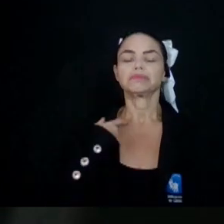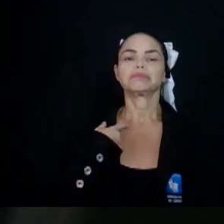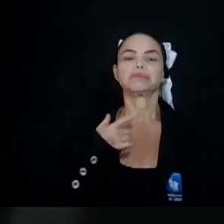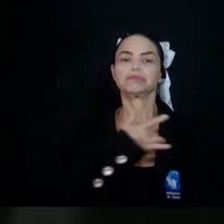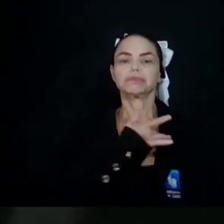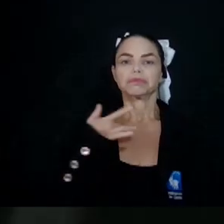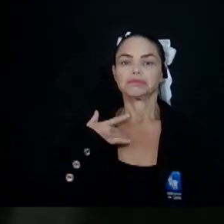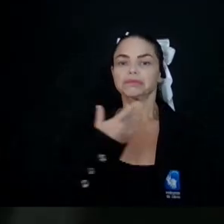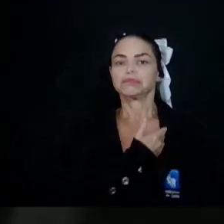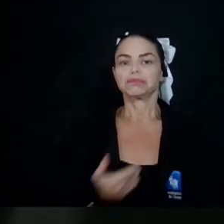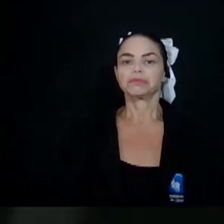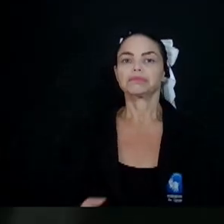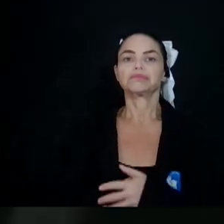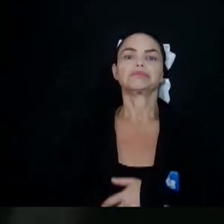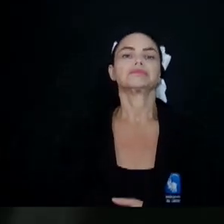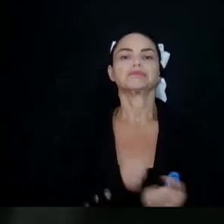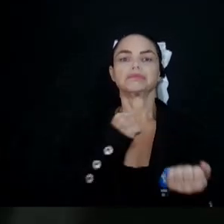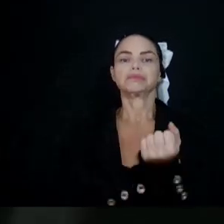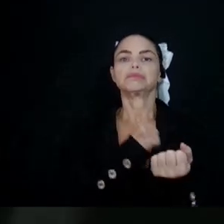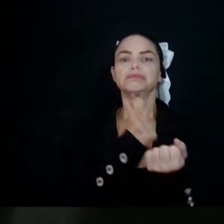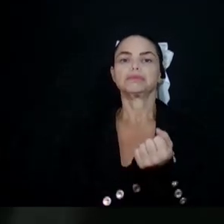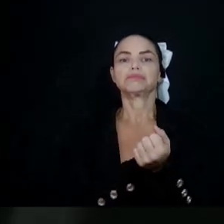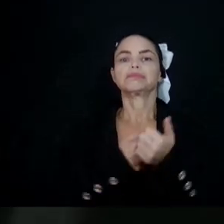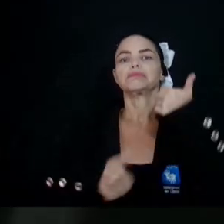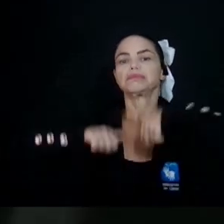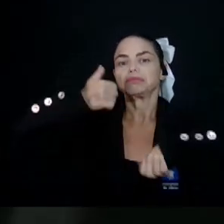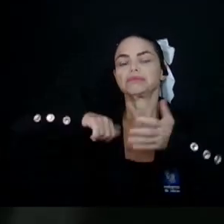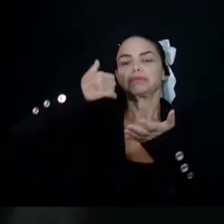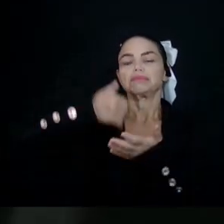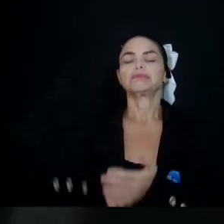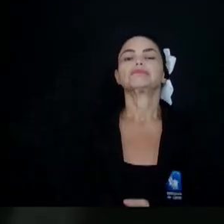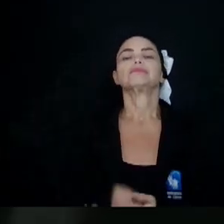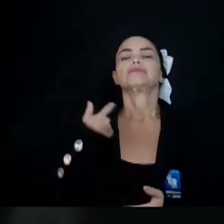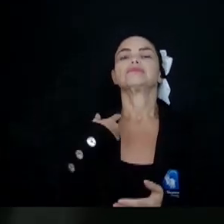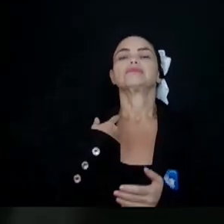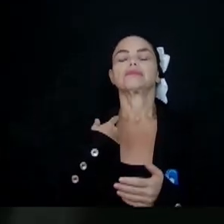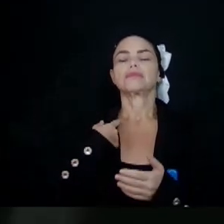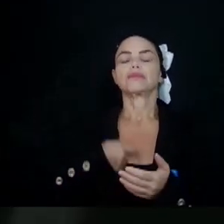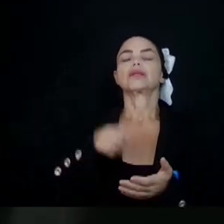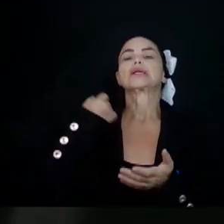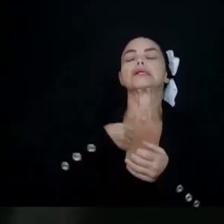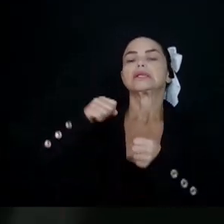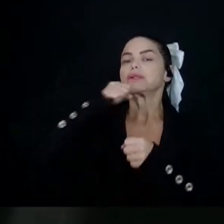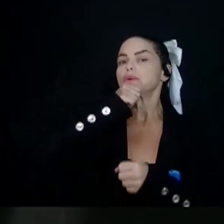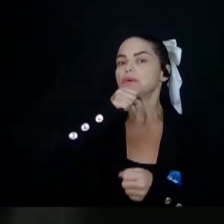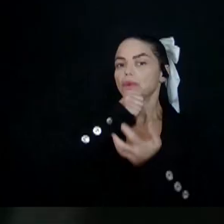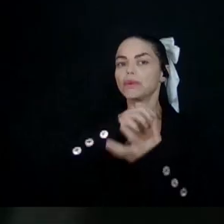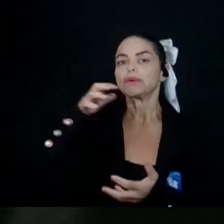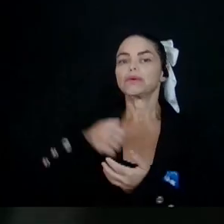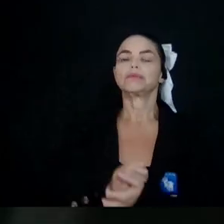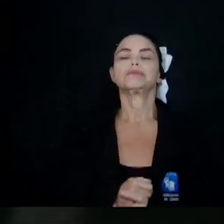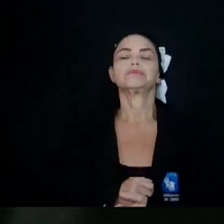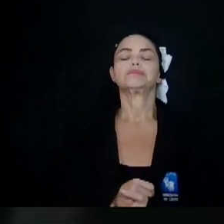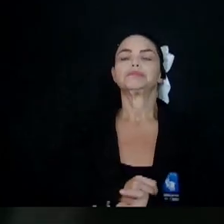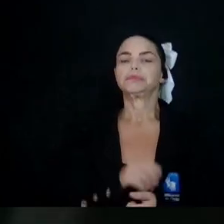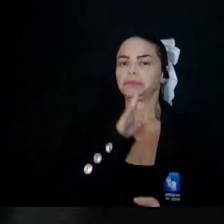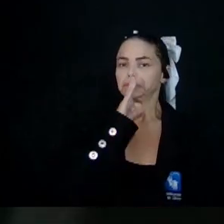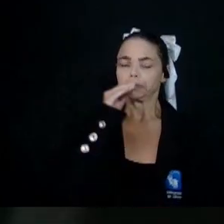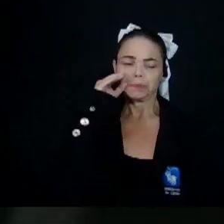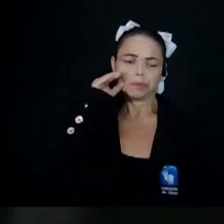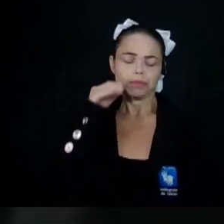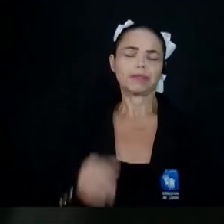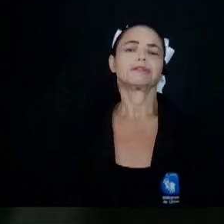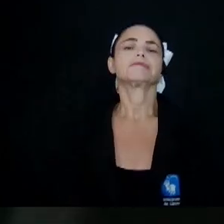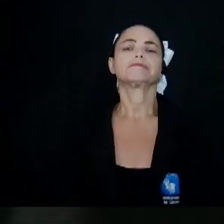A gente vai falar da dependência química em idosos, que já é considerada uma epidemia silenciosa. Gente, olha, é a